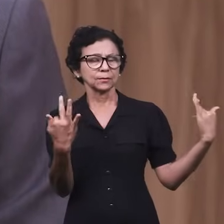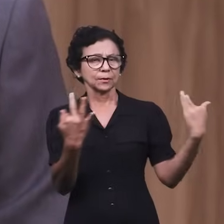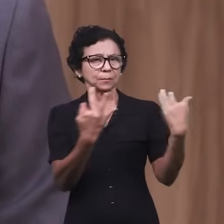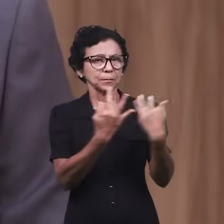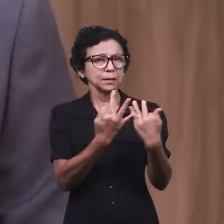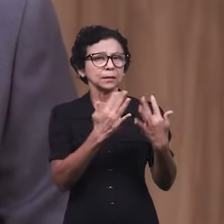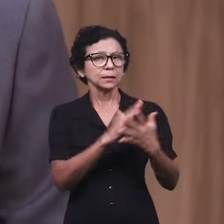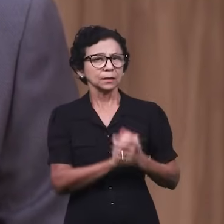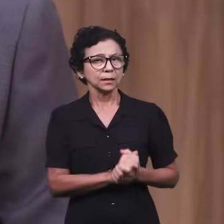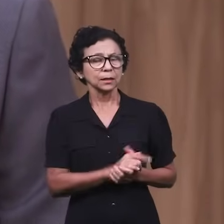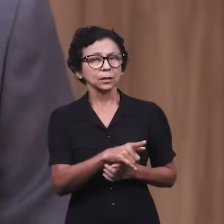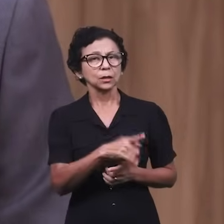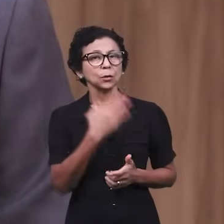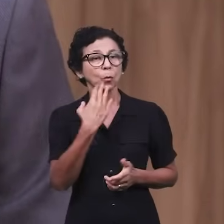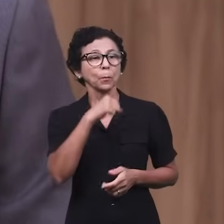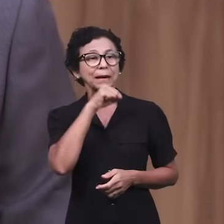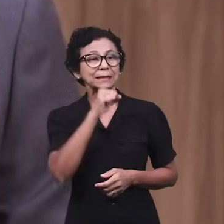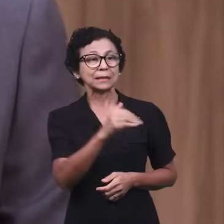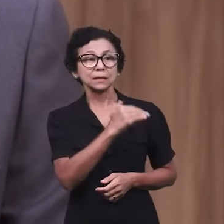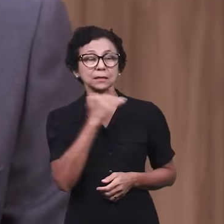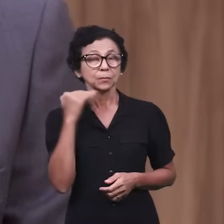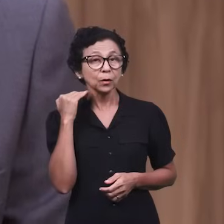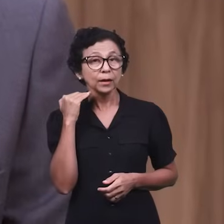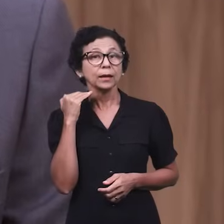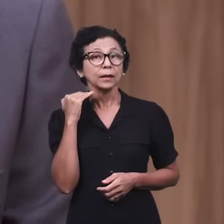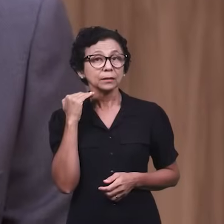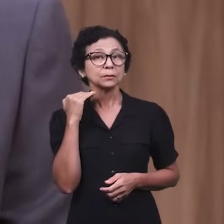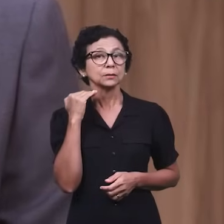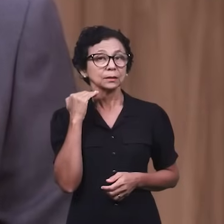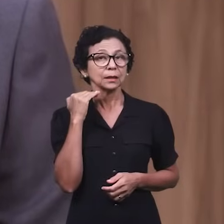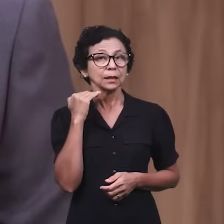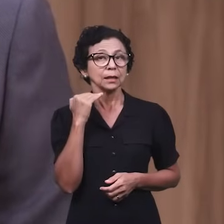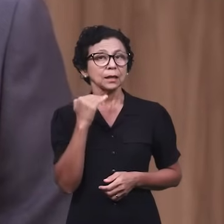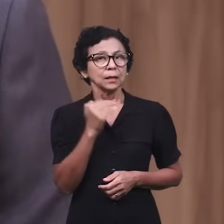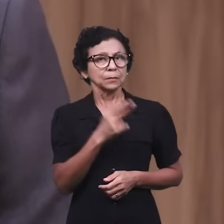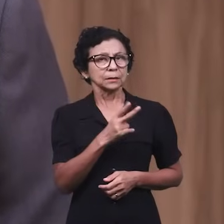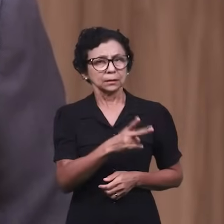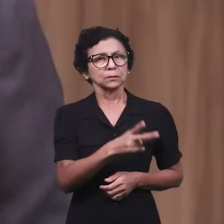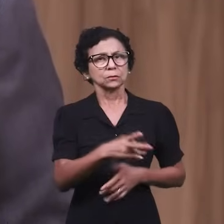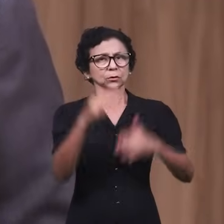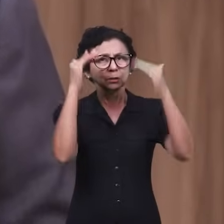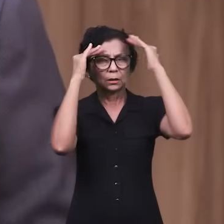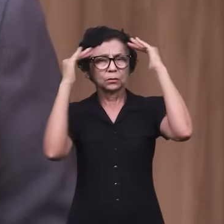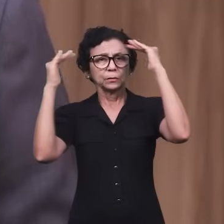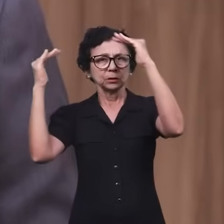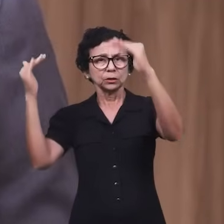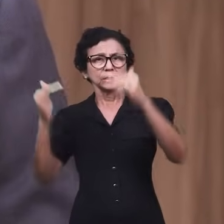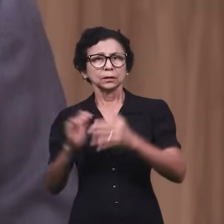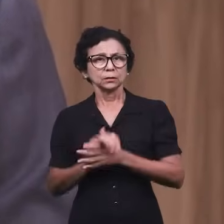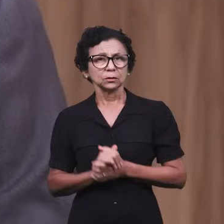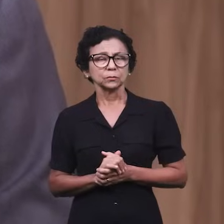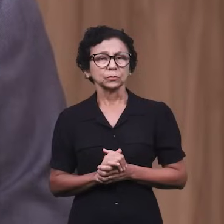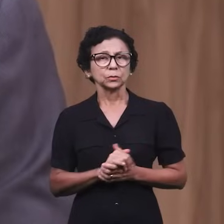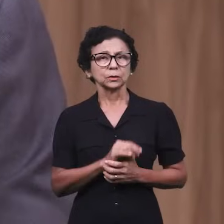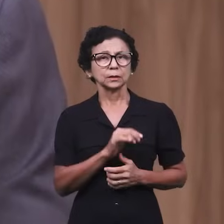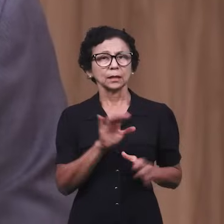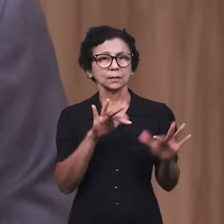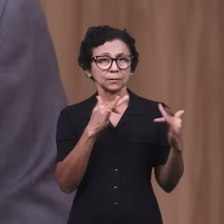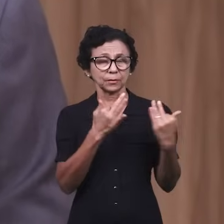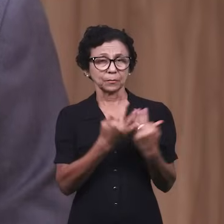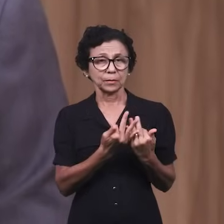eles palavra do pai tinha muito valor e o alou um exemplo interessante como é que eles foram